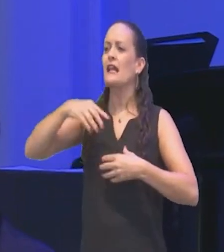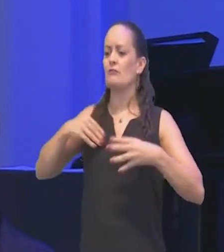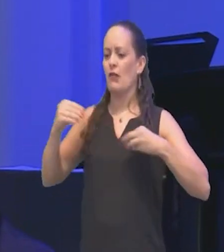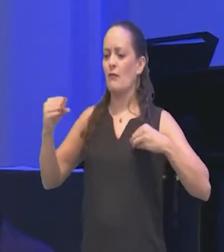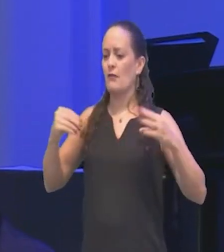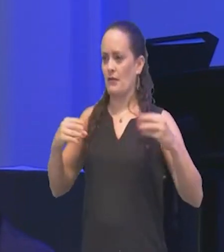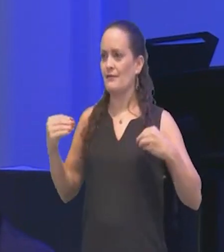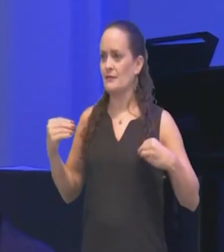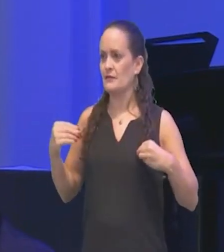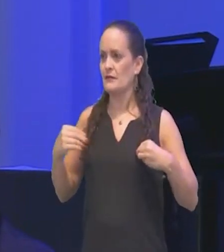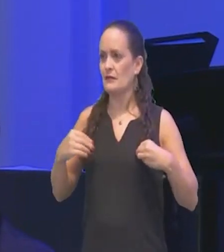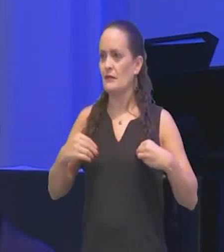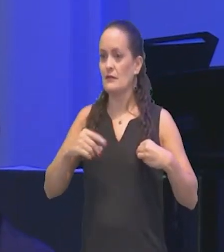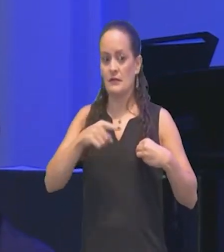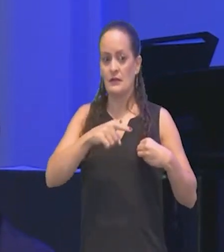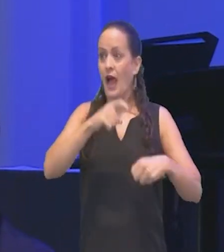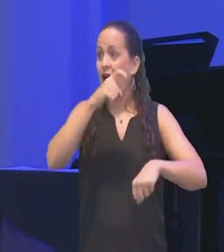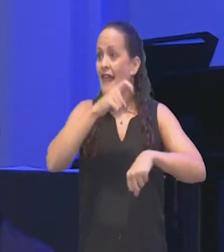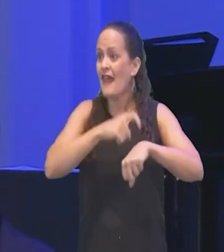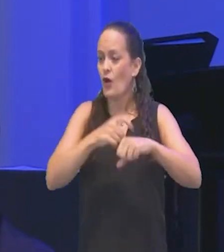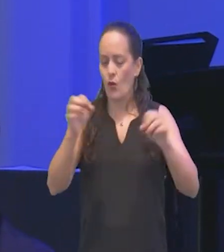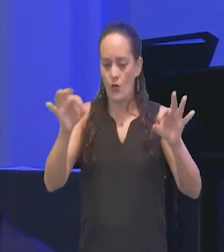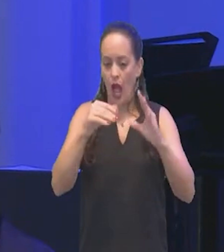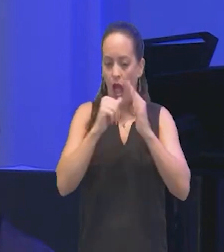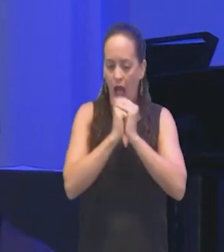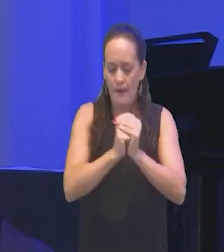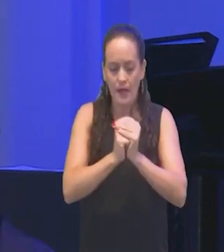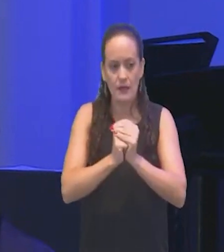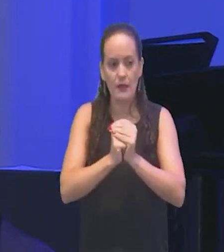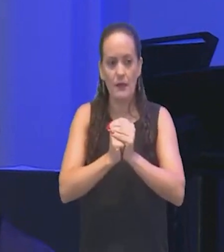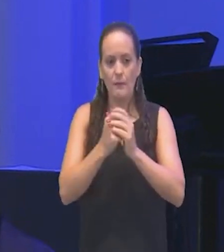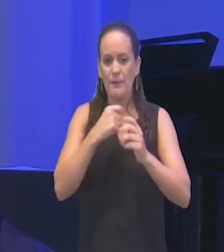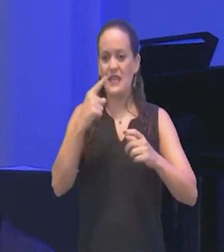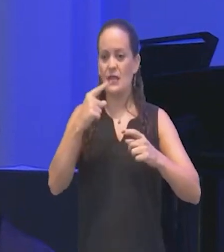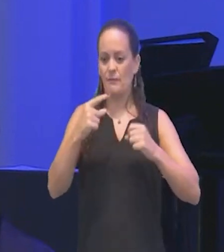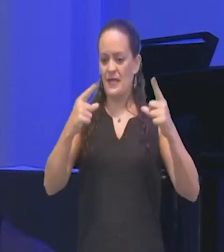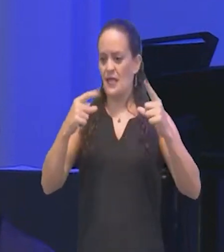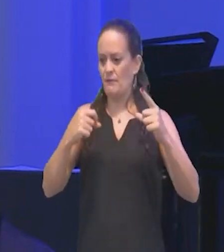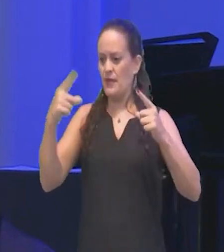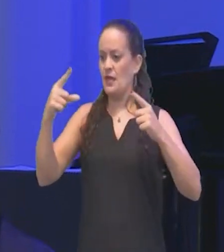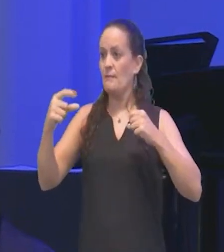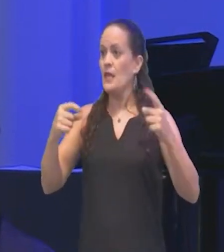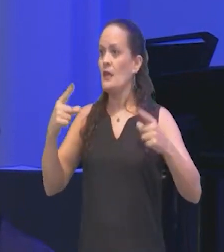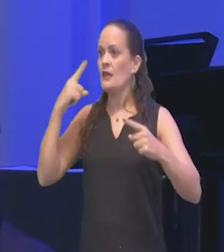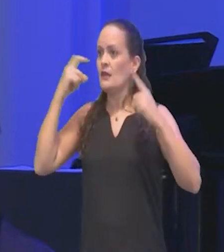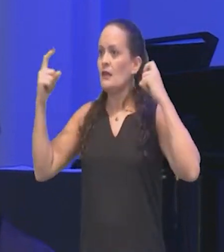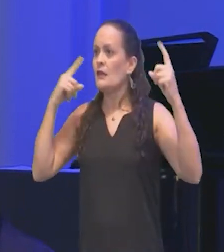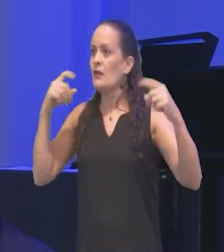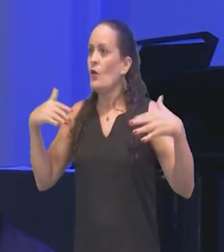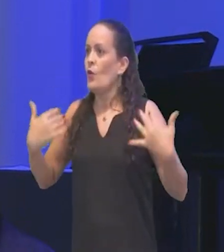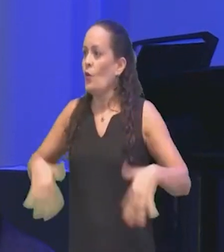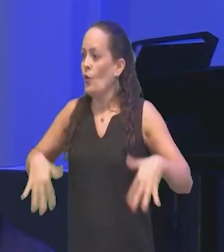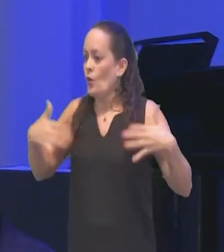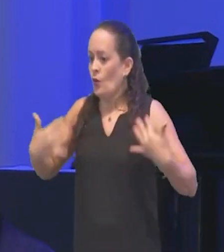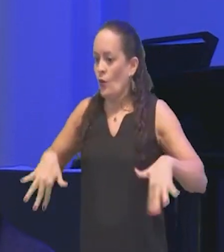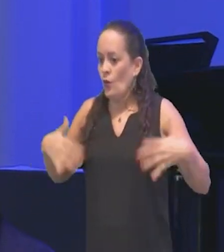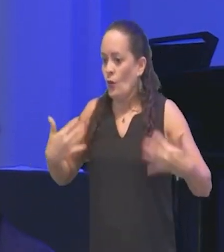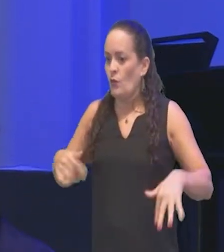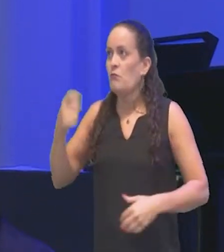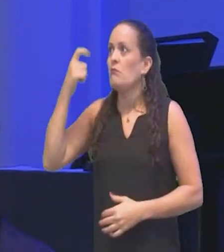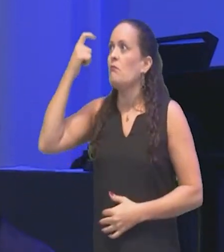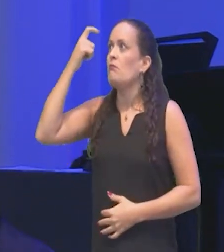a tocar, pi, pi, pi, e eu olhei no meu coração, me veio uma convicção muito, muito forte,